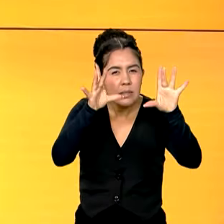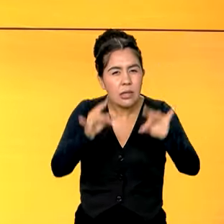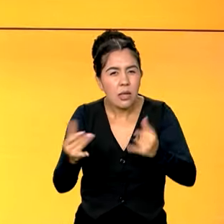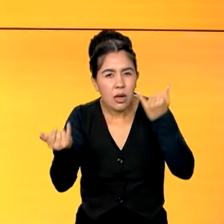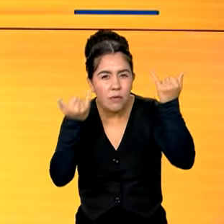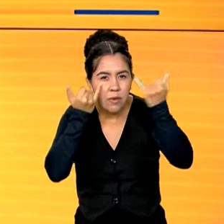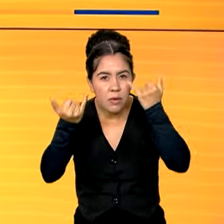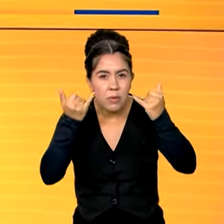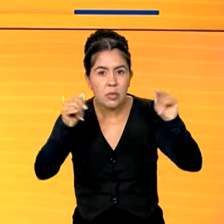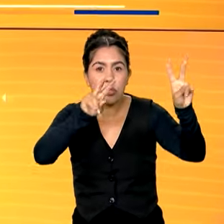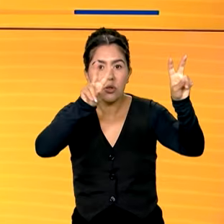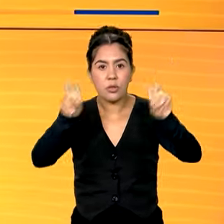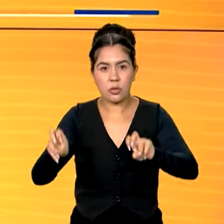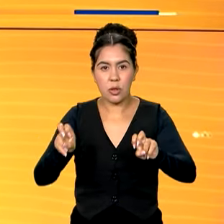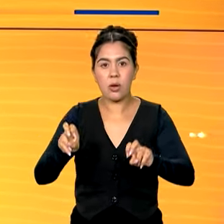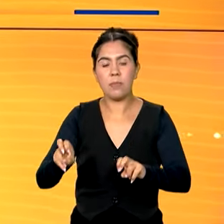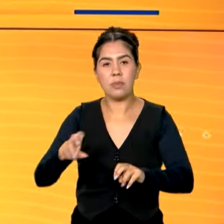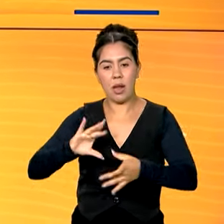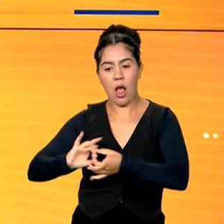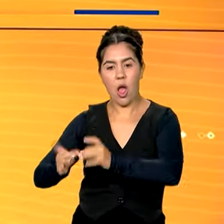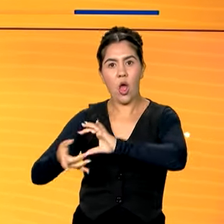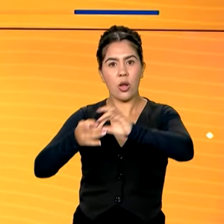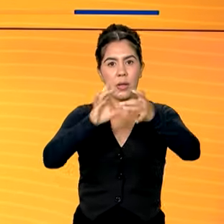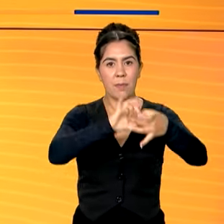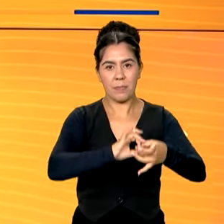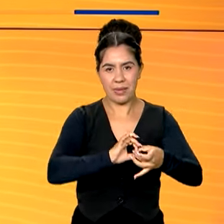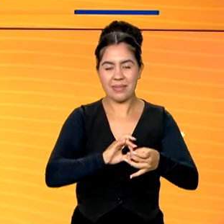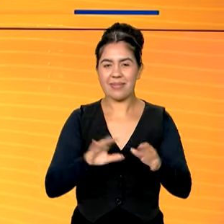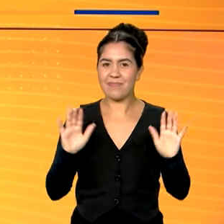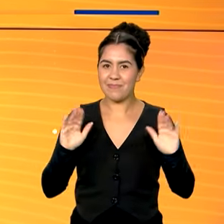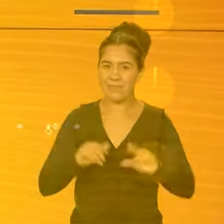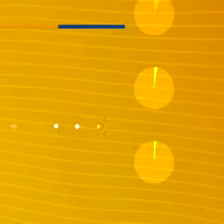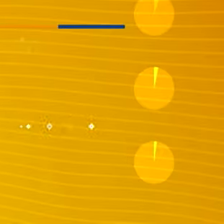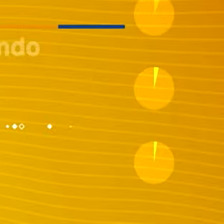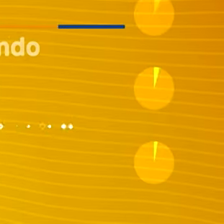da delegação brasileira nas Olimpíadas. A gente volta já.